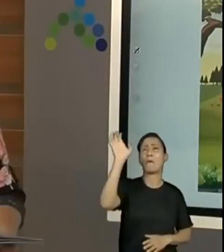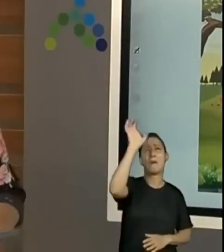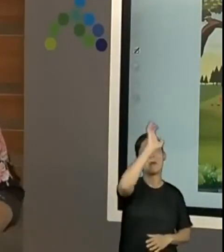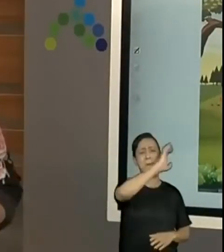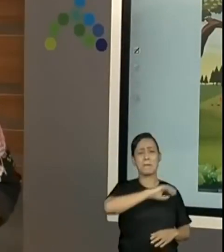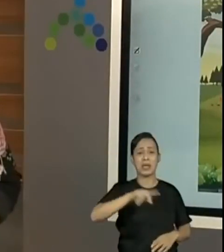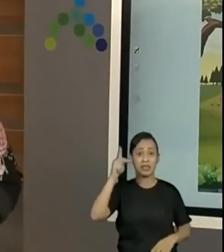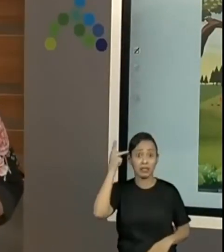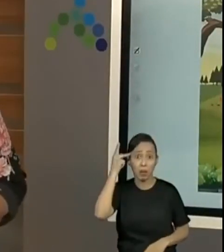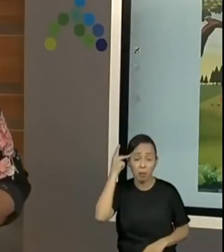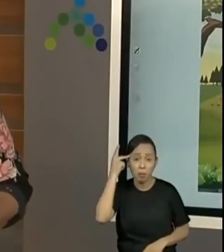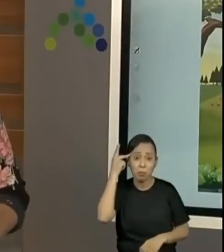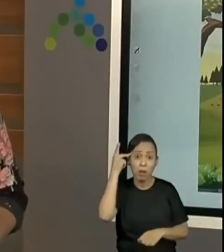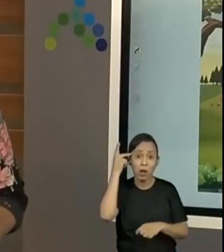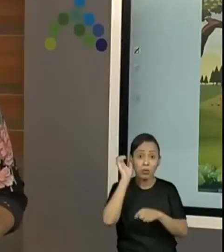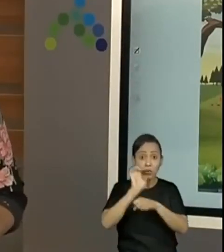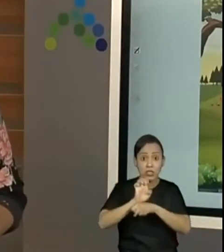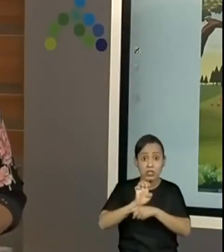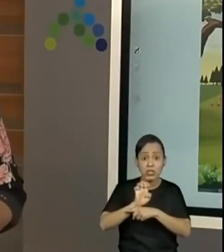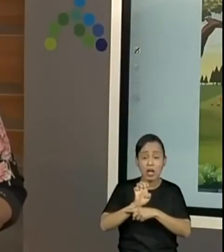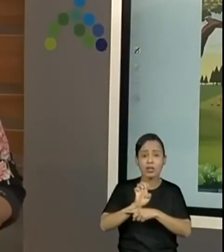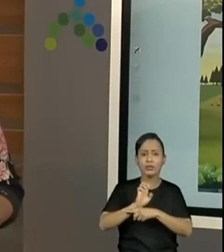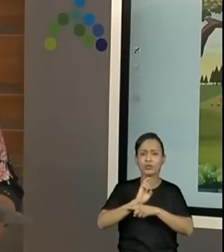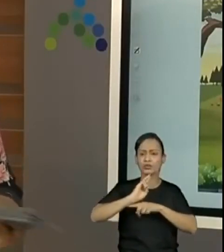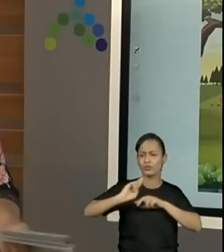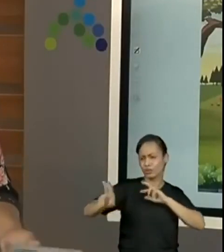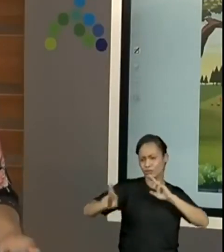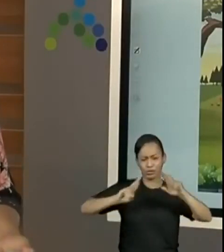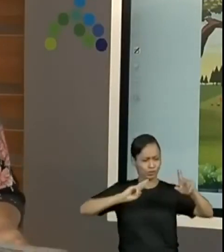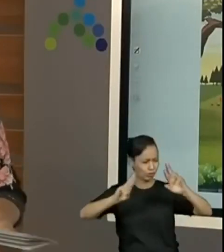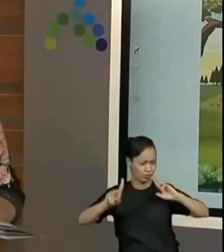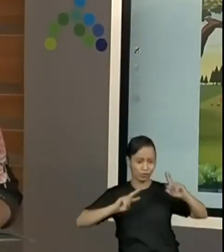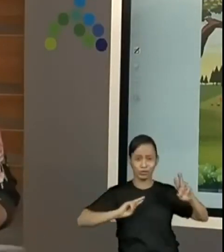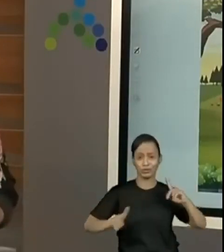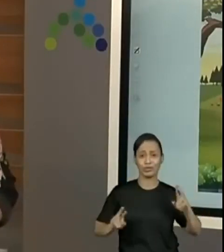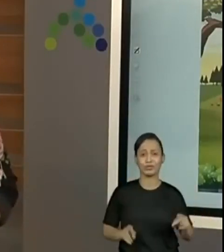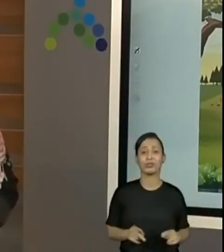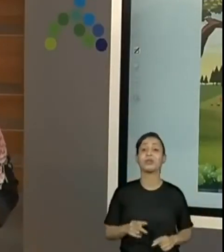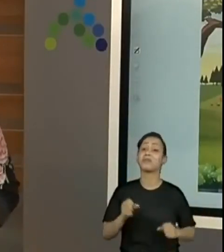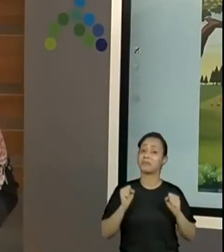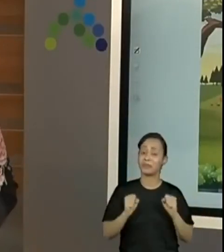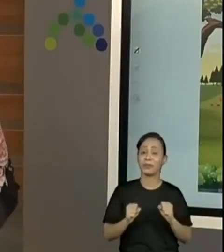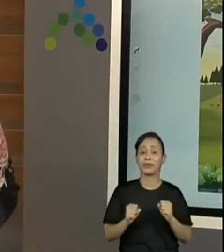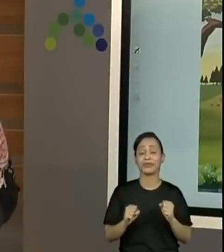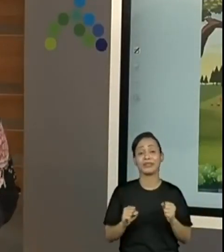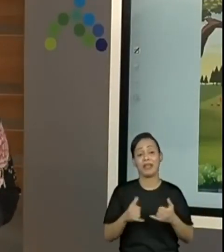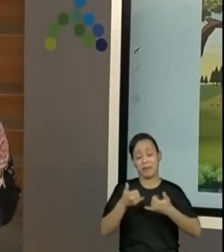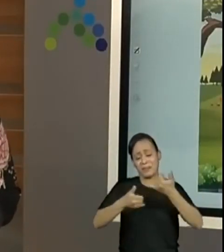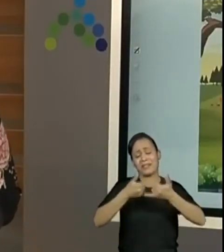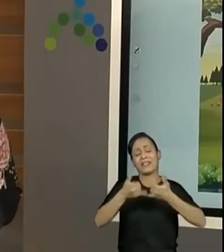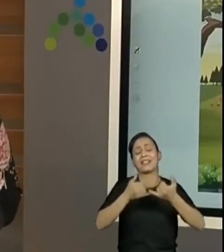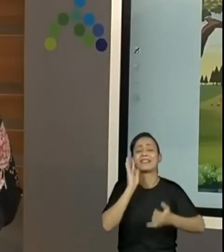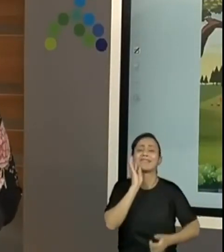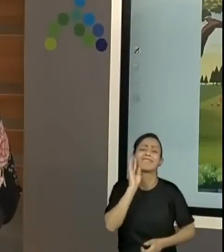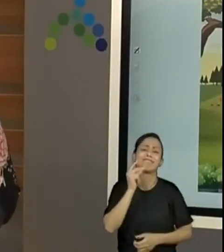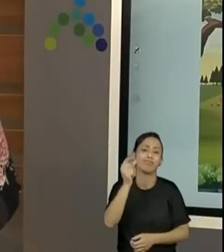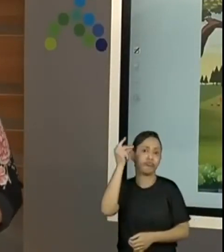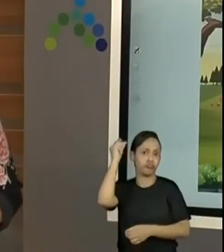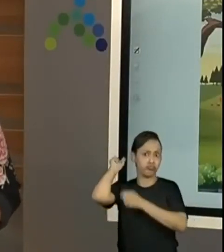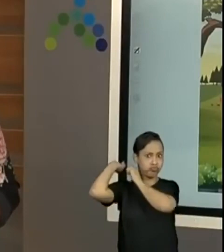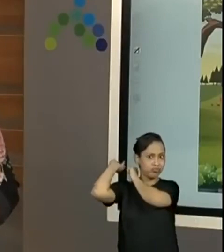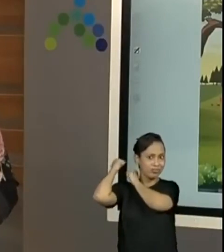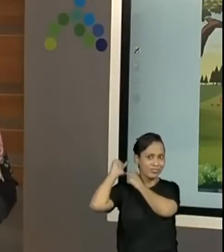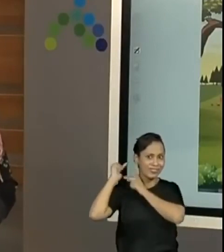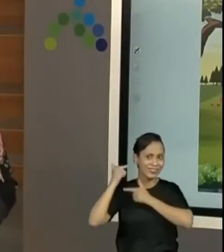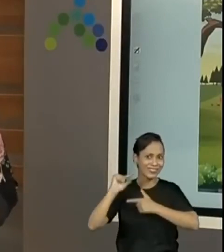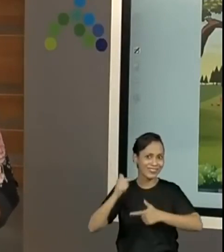é grande, e aí as pessoas brincam da mesma brincadeira, porém com nomes diferentes, ainda mais com a brincadeira tradicional. Muitos